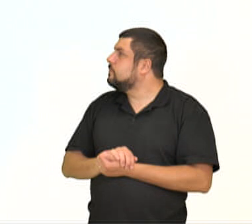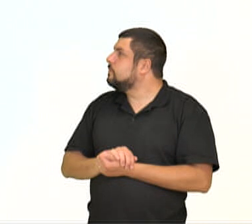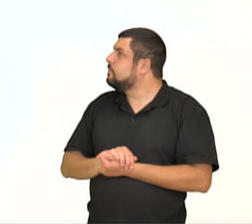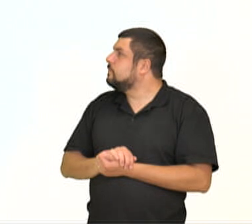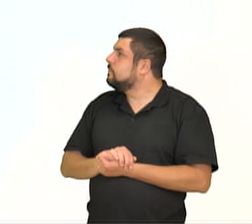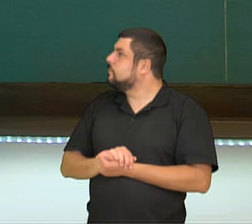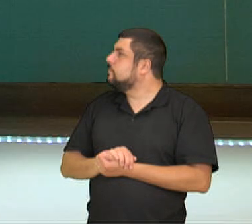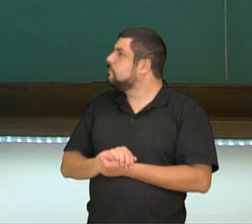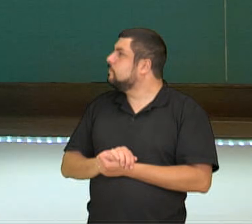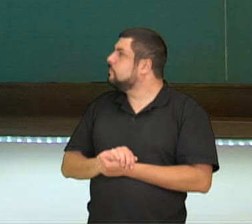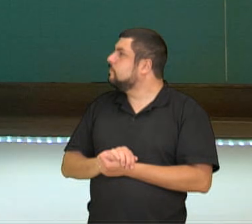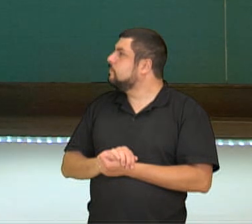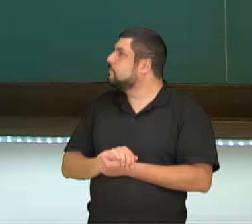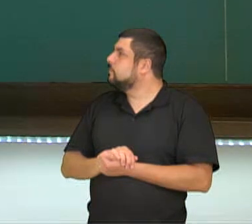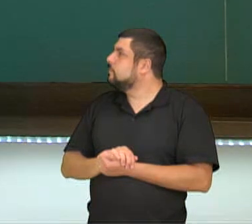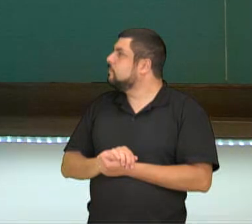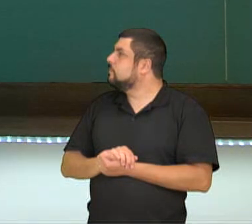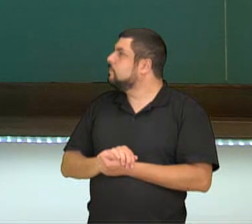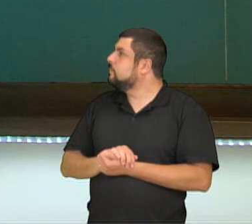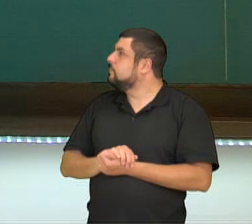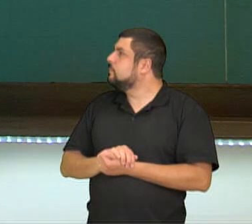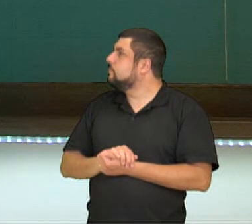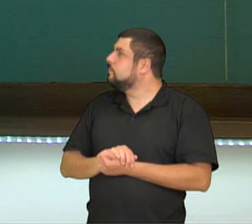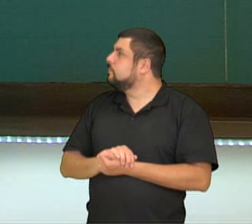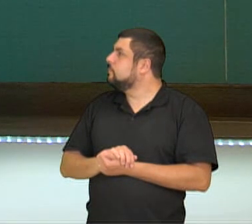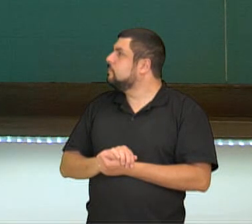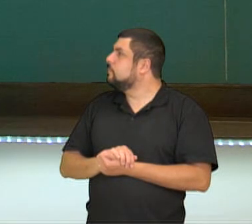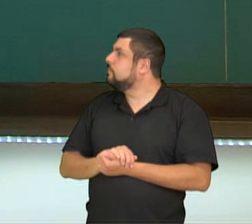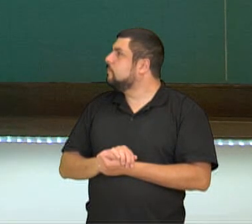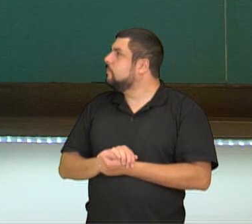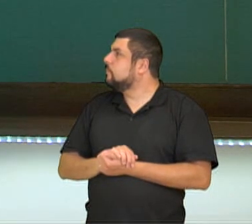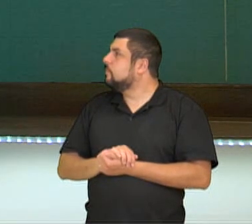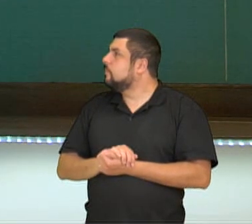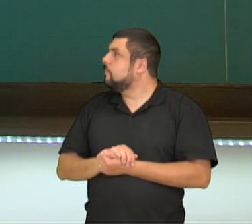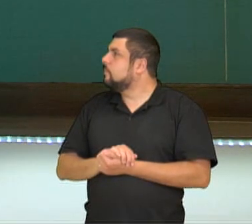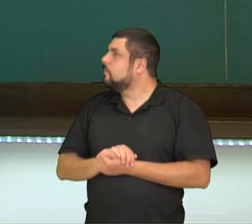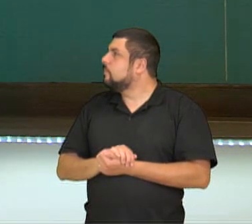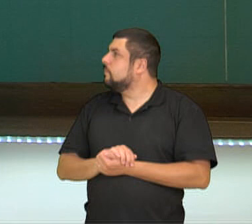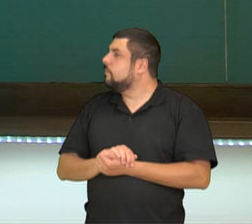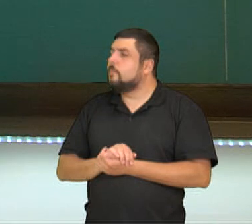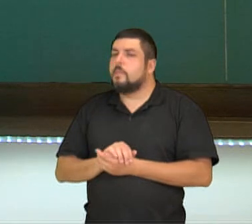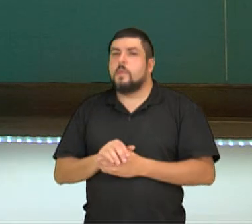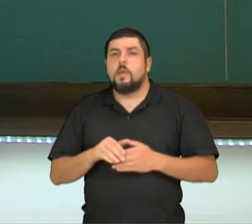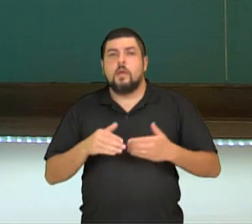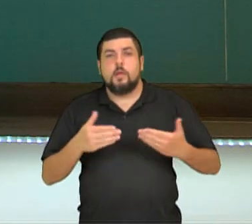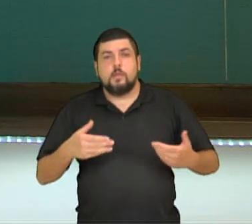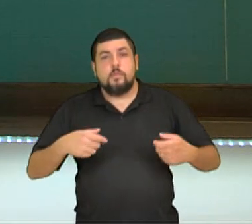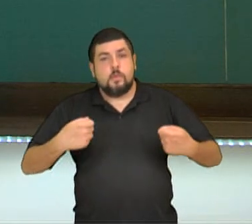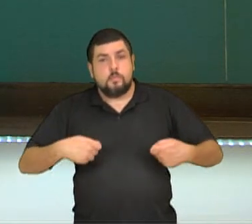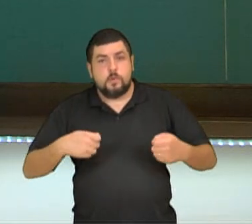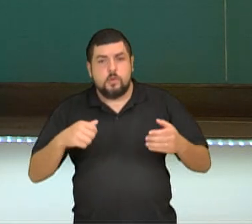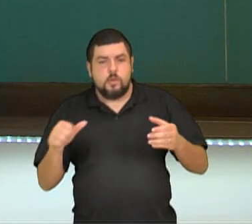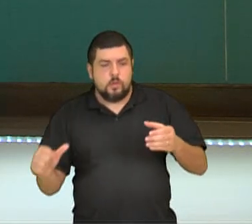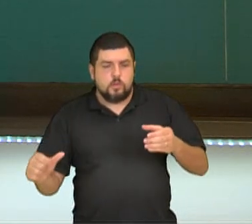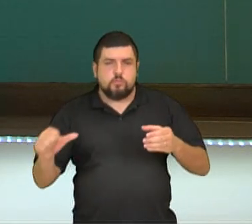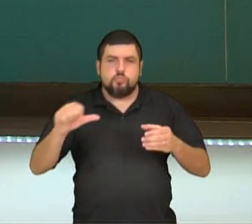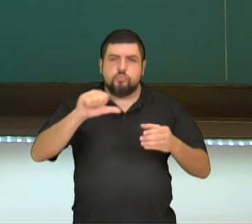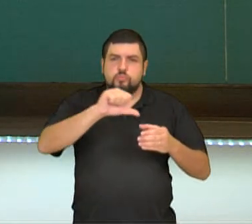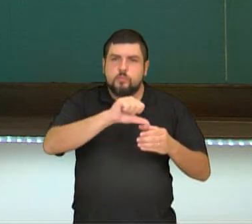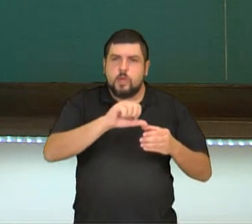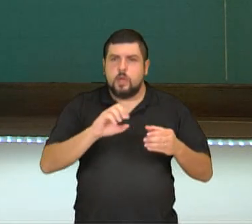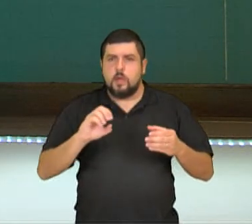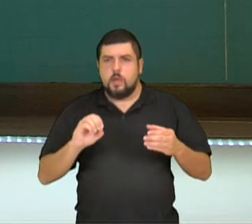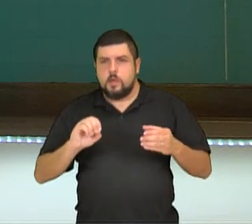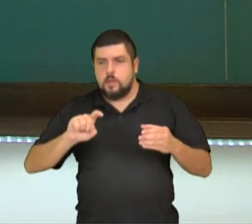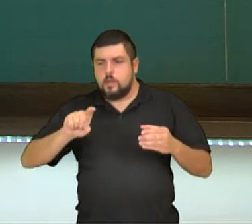aqui. Fazendo a matemática, eu tenho então que eu preciso de 0,5 litros para retirar lá da solução